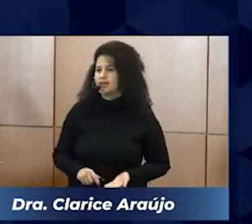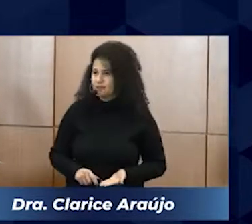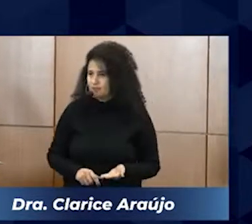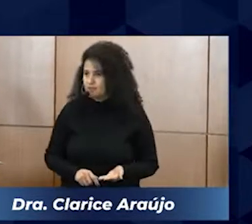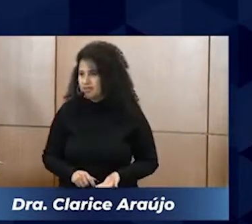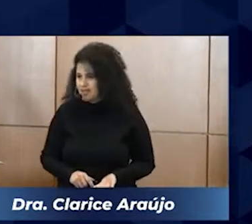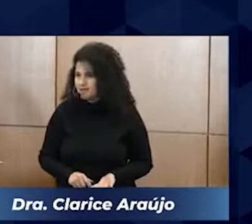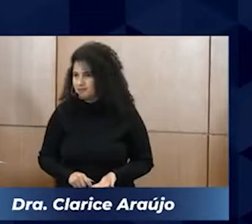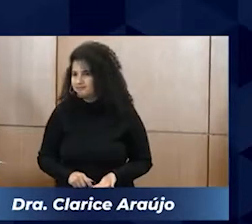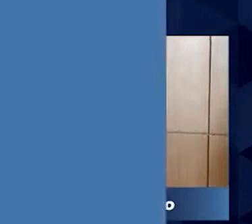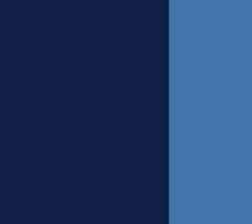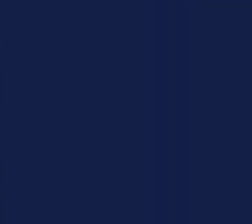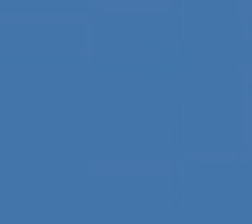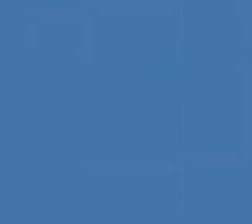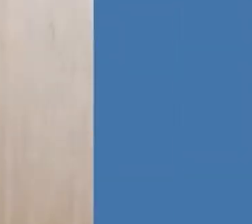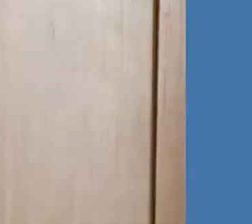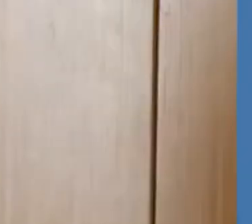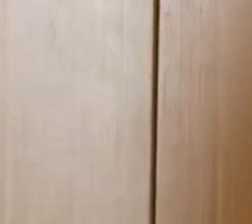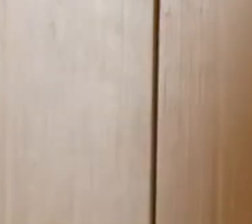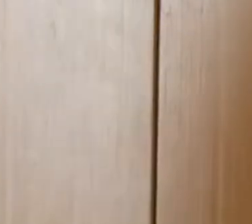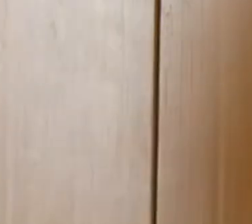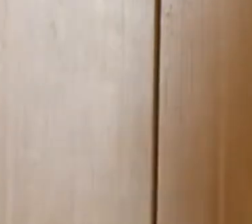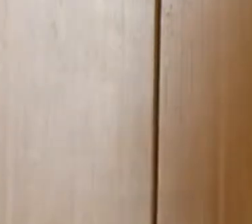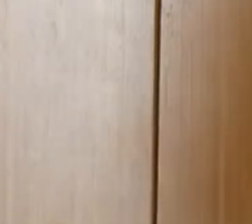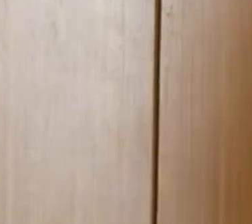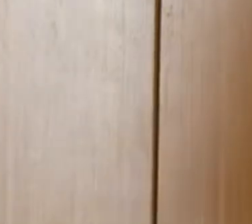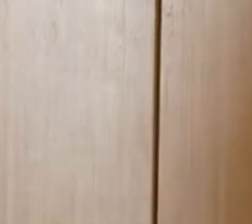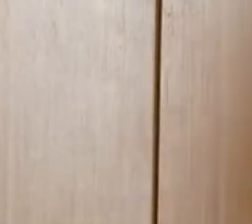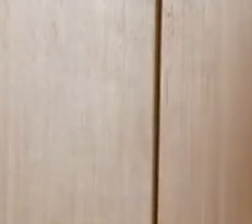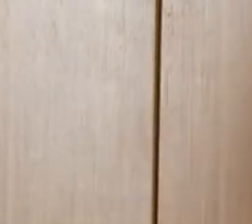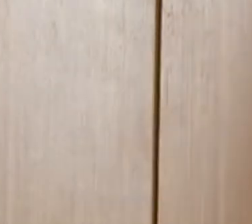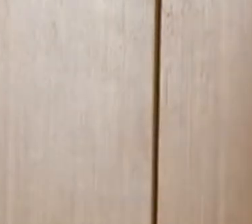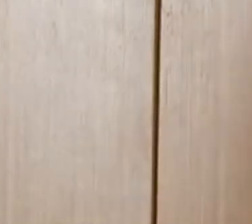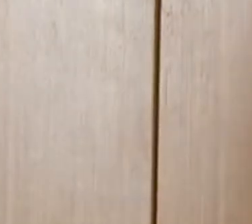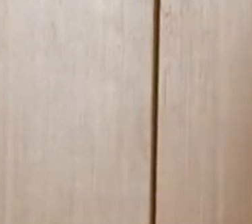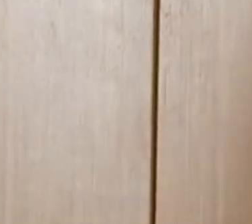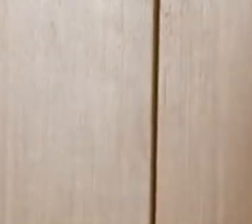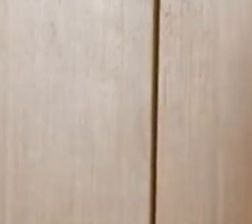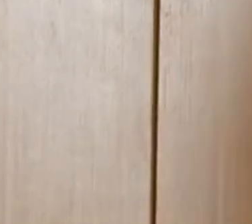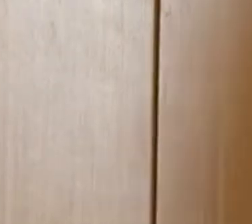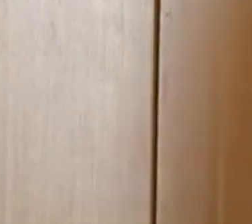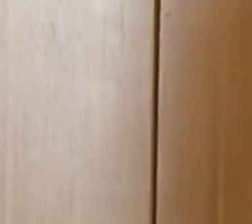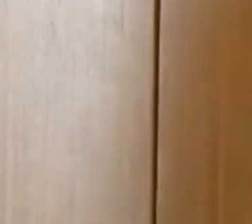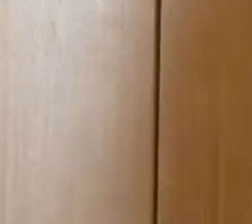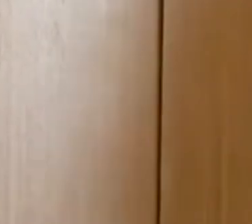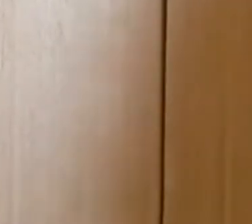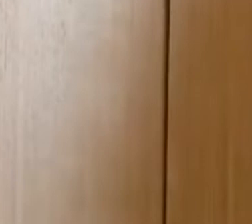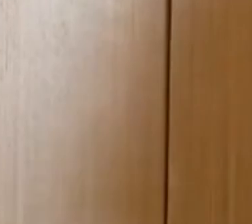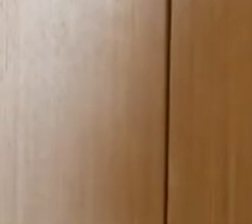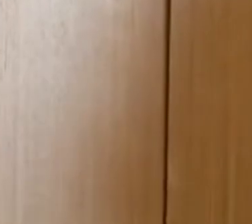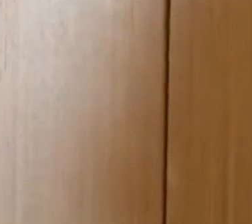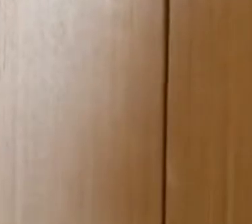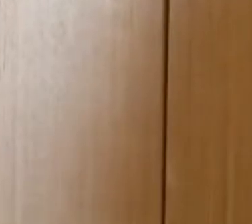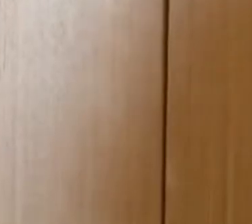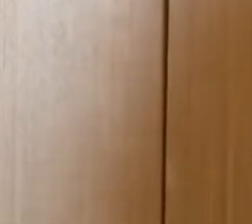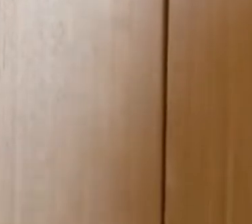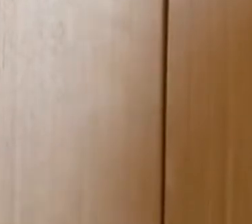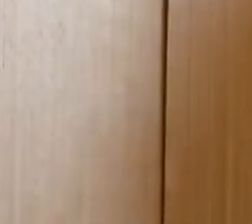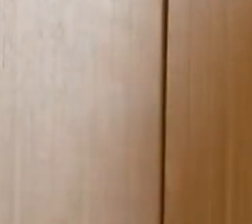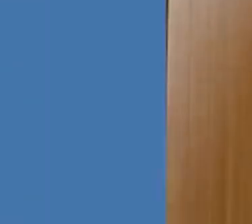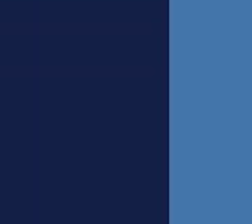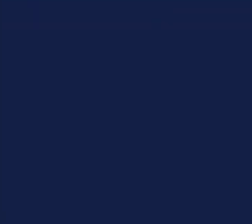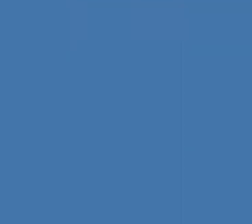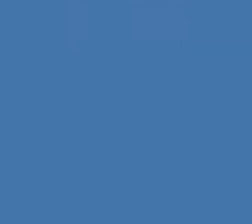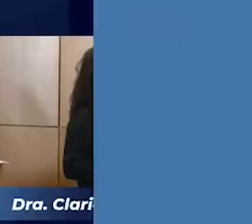Clube Atlético Mineiro, né? Graças a Deus, a meu pai, que era fanático, ao meu irmão, que é fanático, também sou,